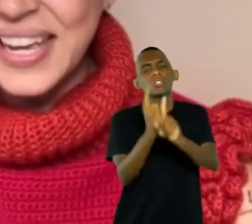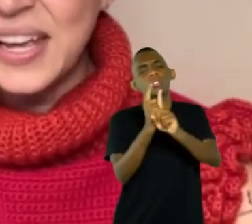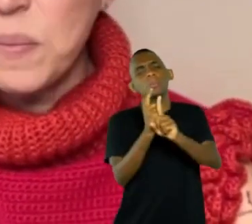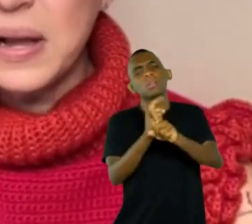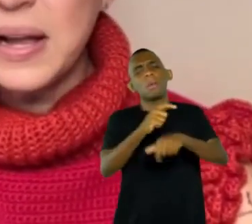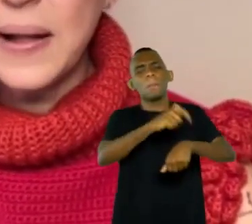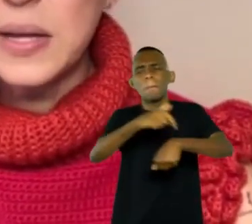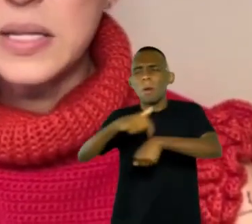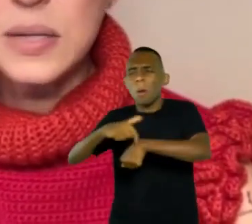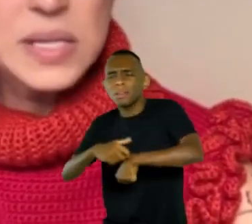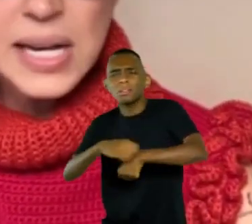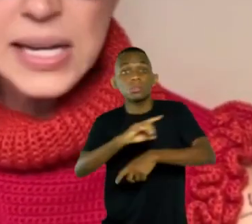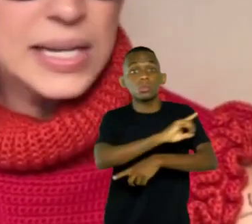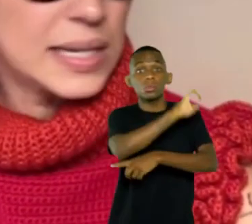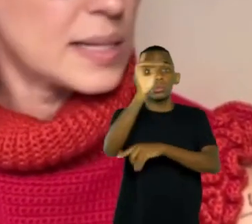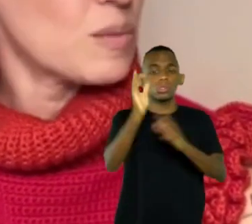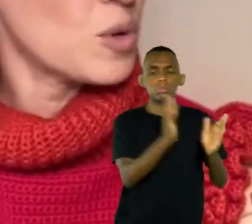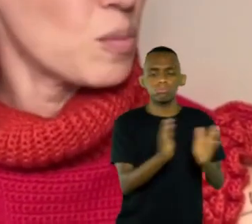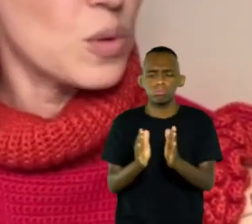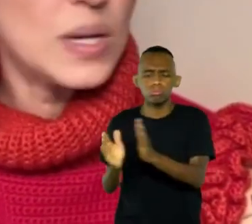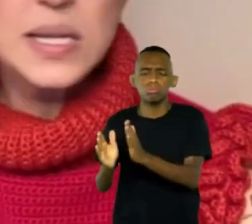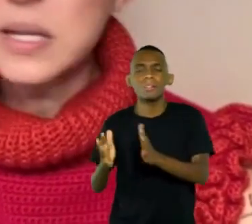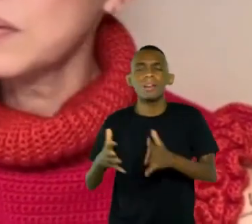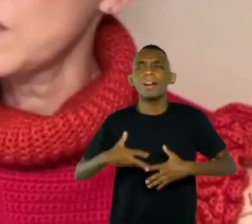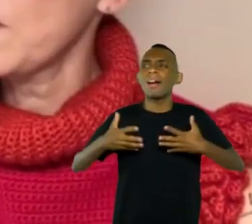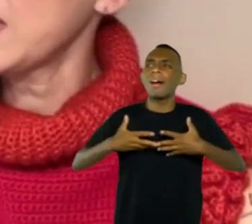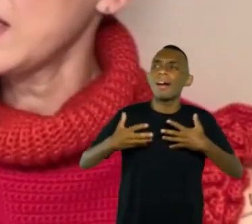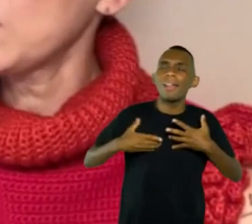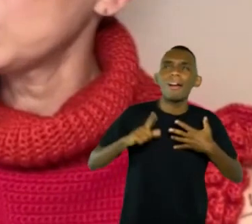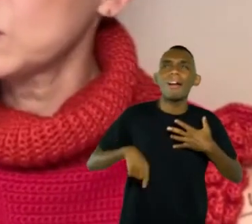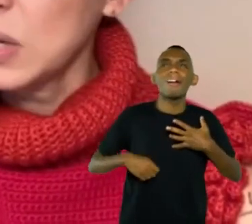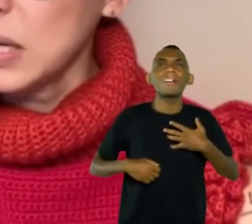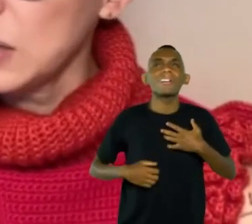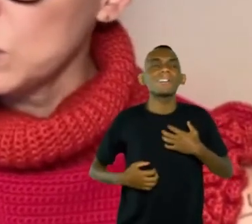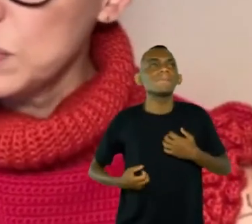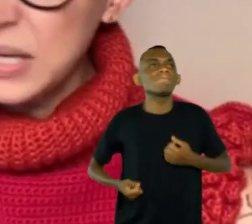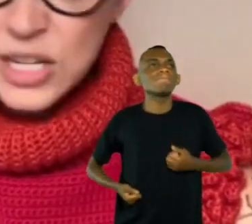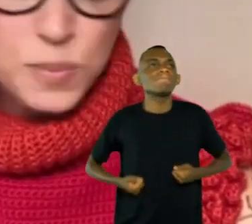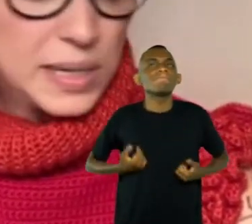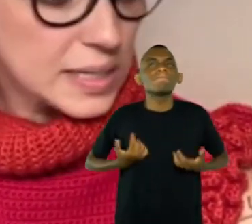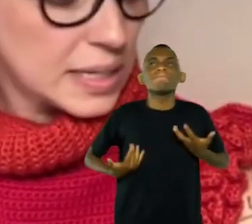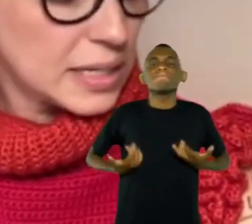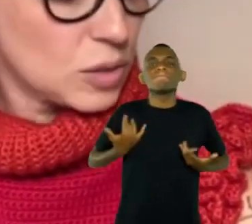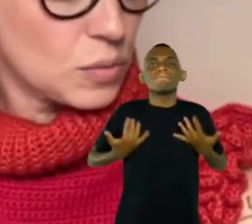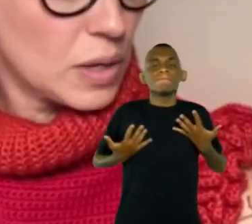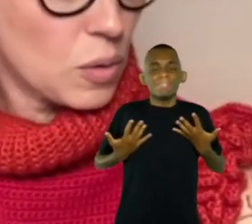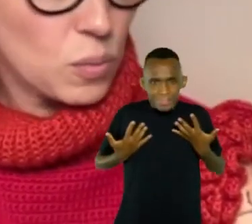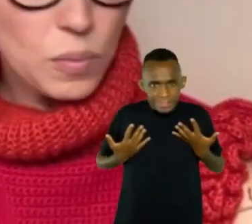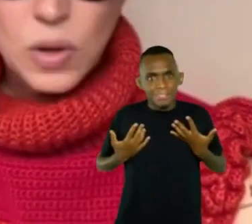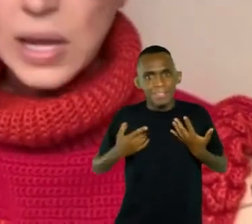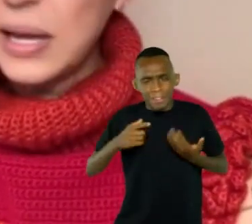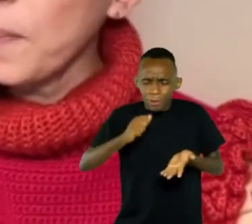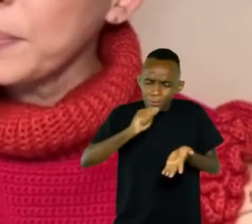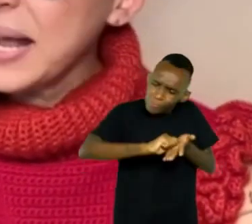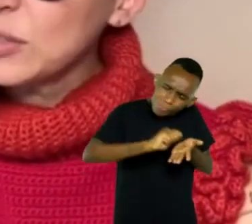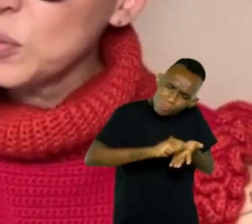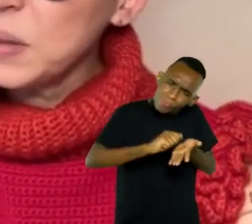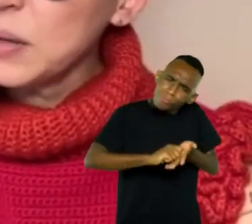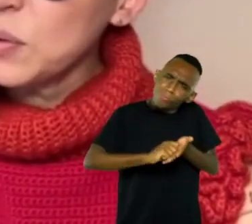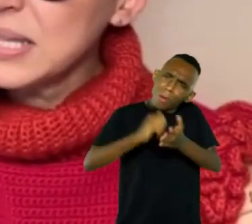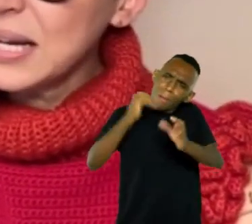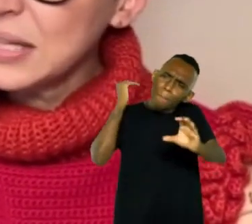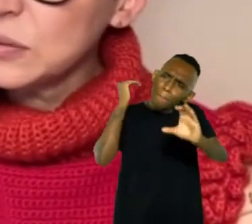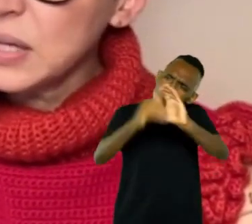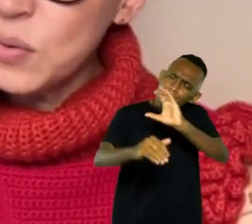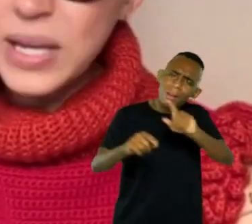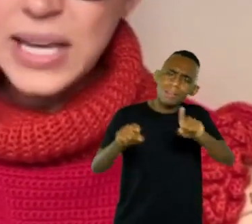né? São estrelinhas, são borbulhas, é um bilhete bem escrito, é um prato